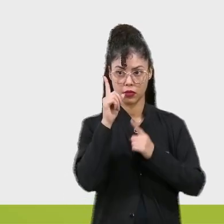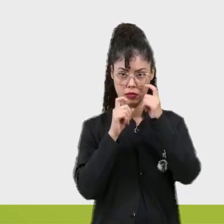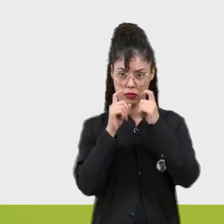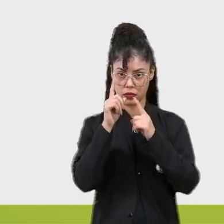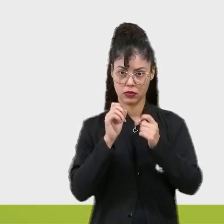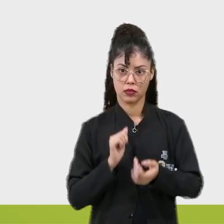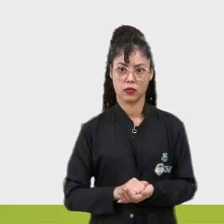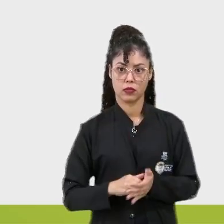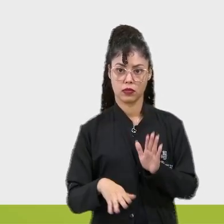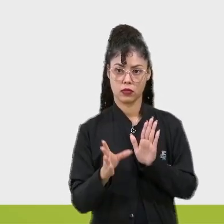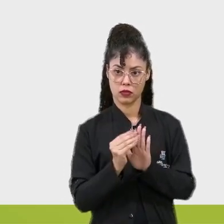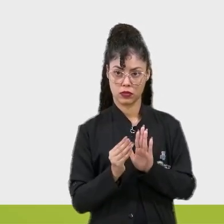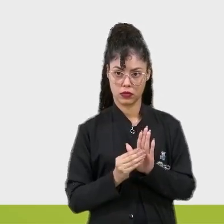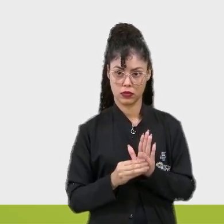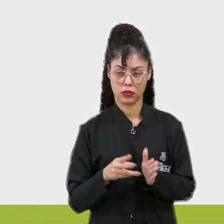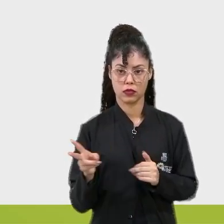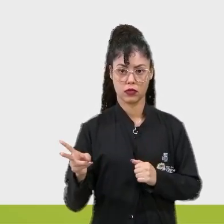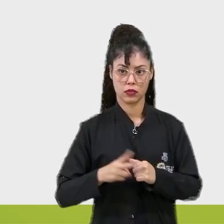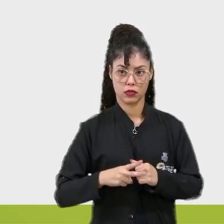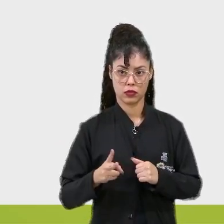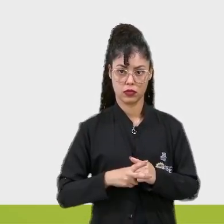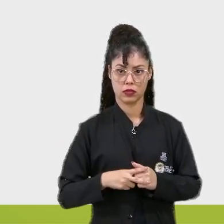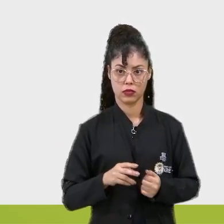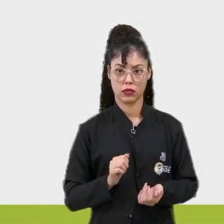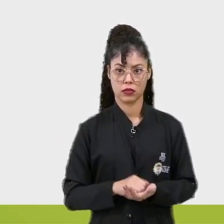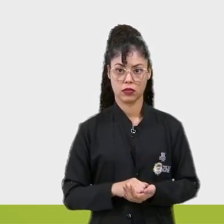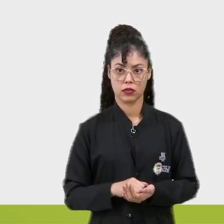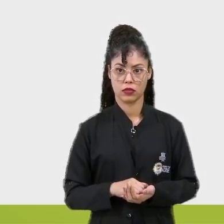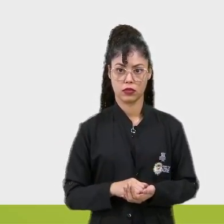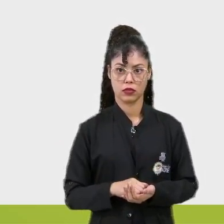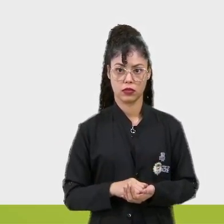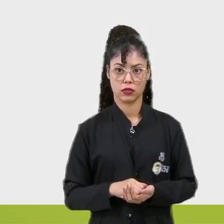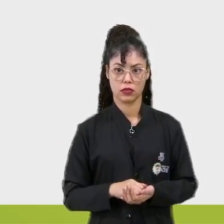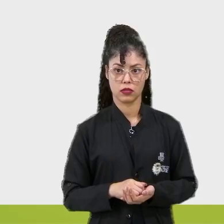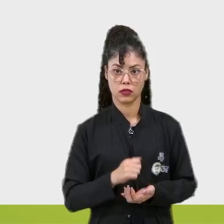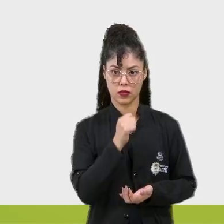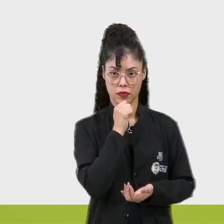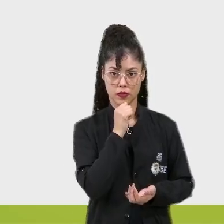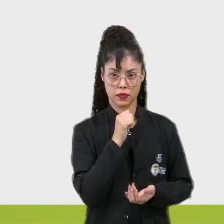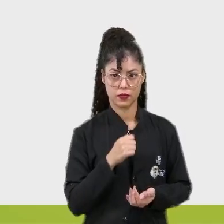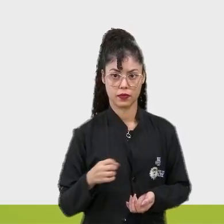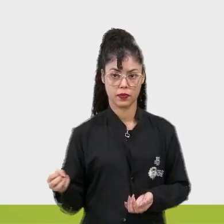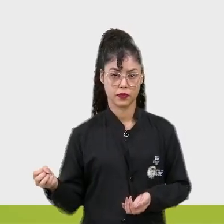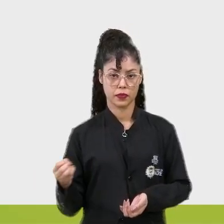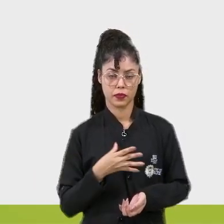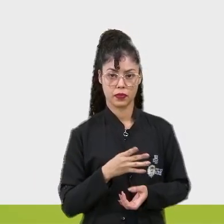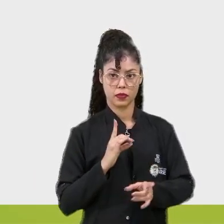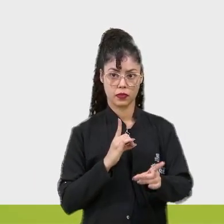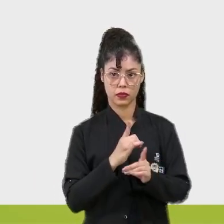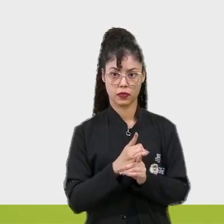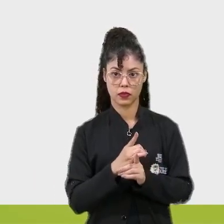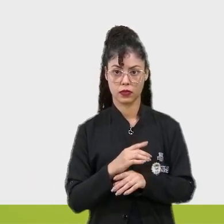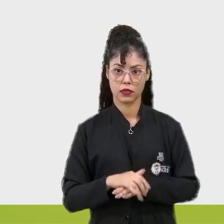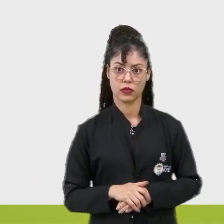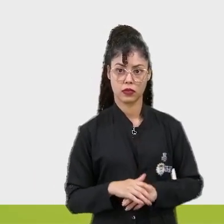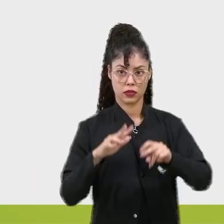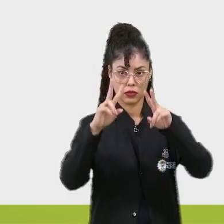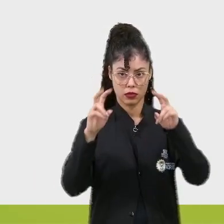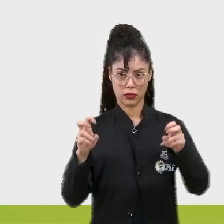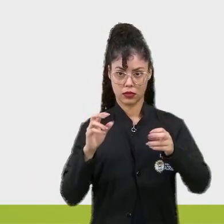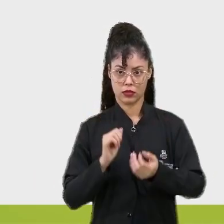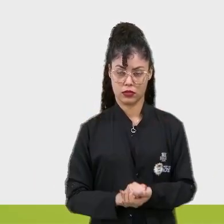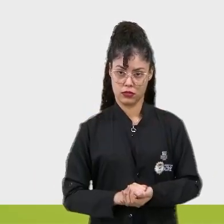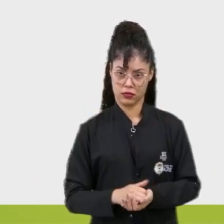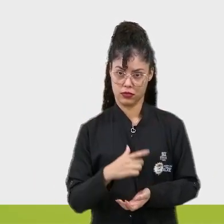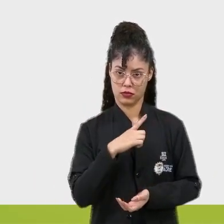expressa pelo fato verbal. Eu vou colocar aqui alguns exemplos. Ó. As novas descobertas sobre a